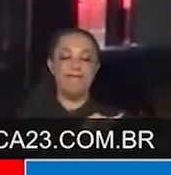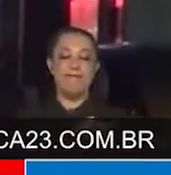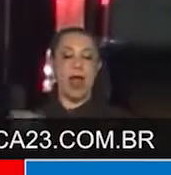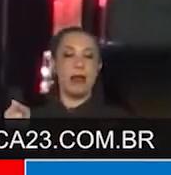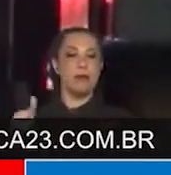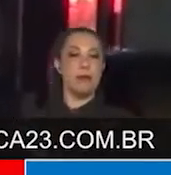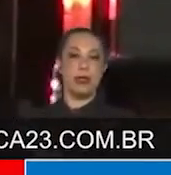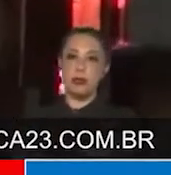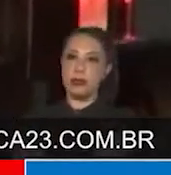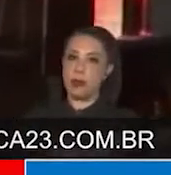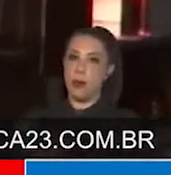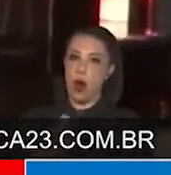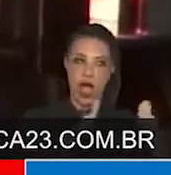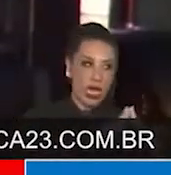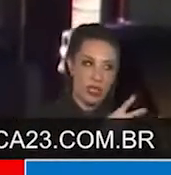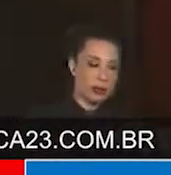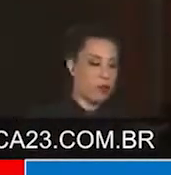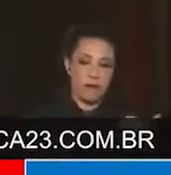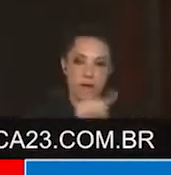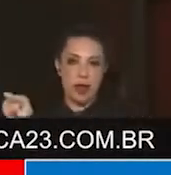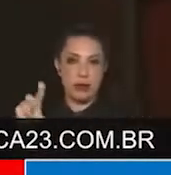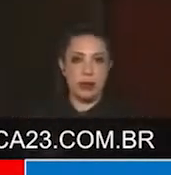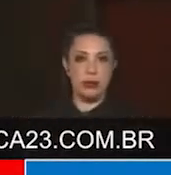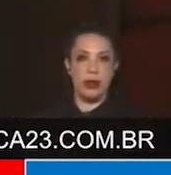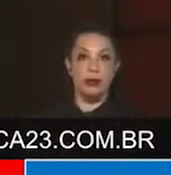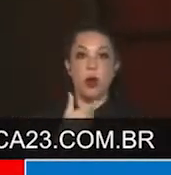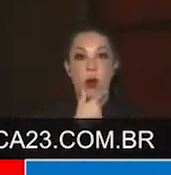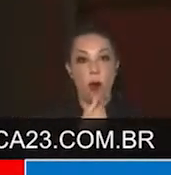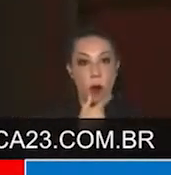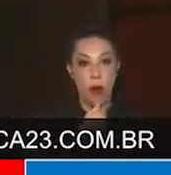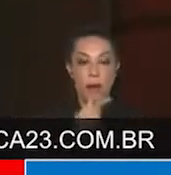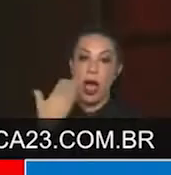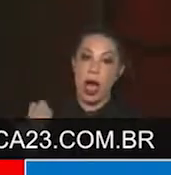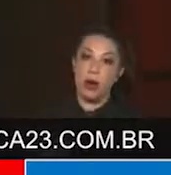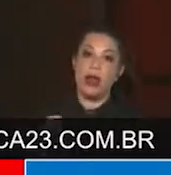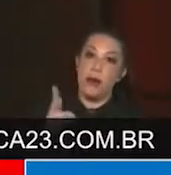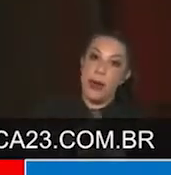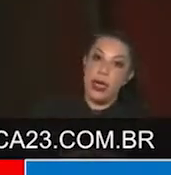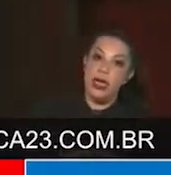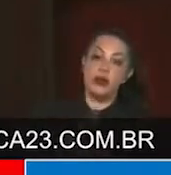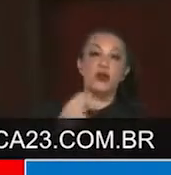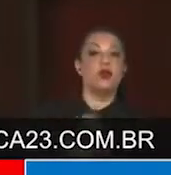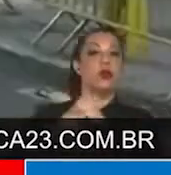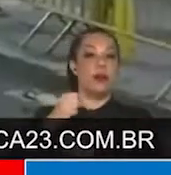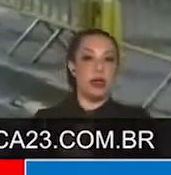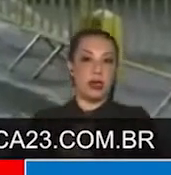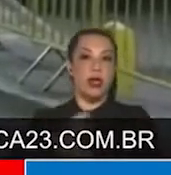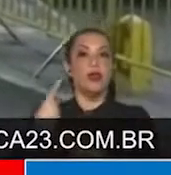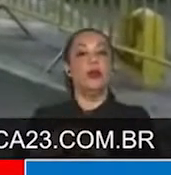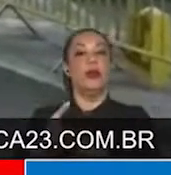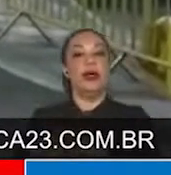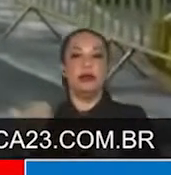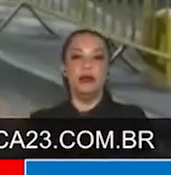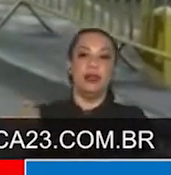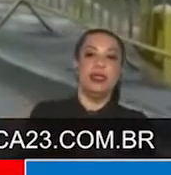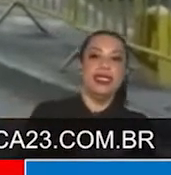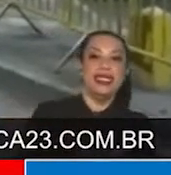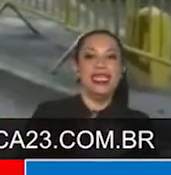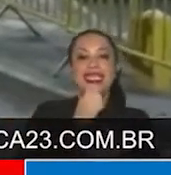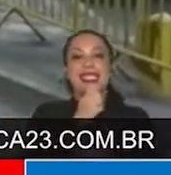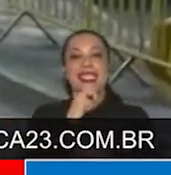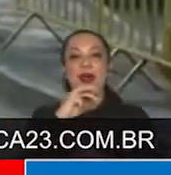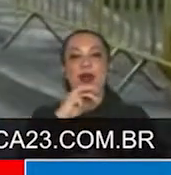para revogação da prisão domiciliar Roberto Jefferson está preso desde o ano passado no inquérito das milícias